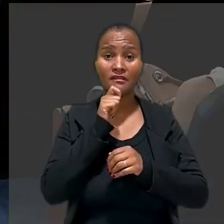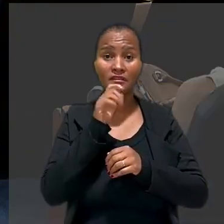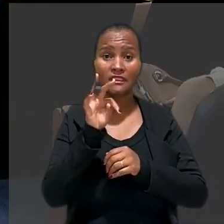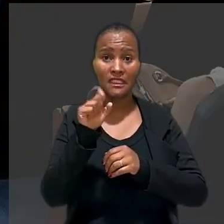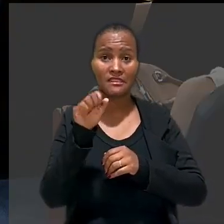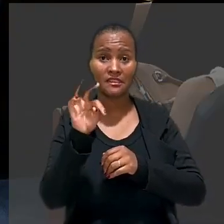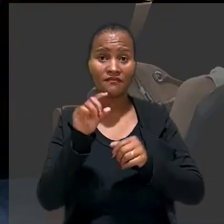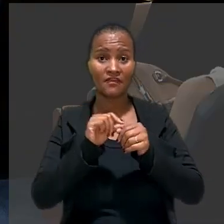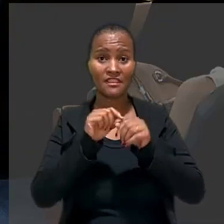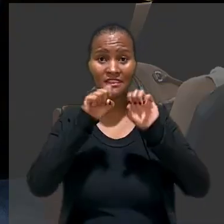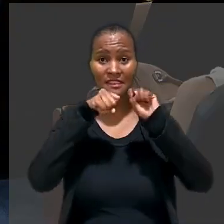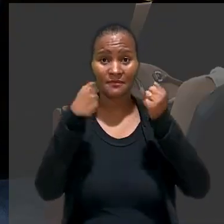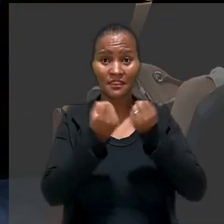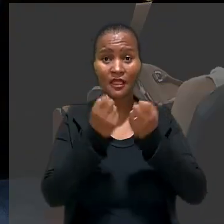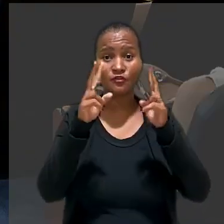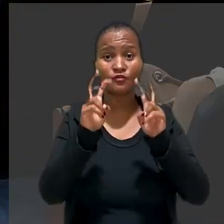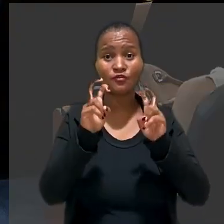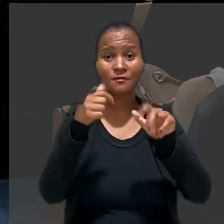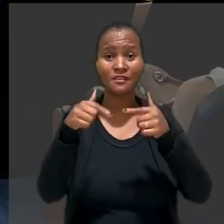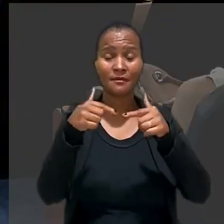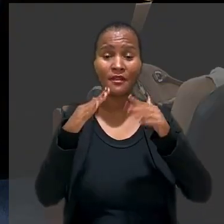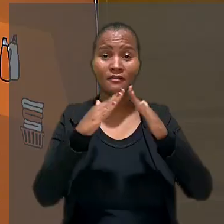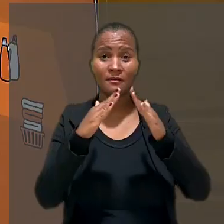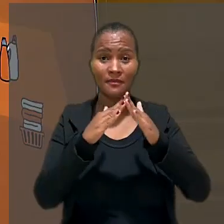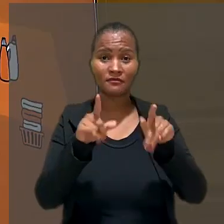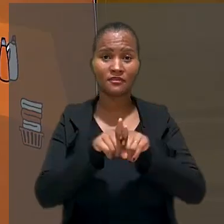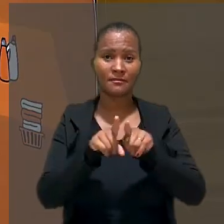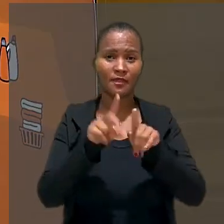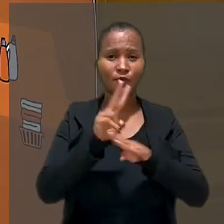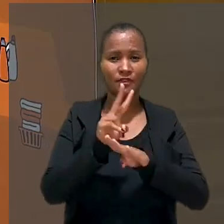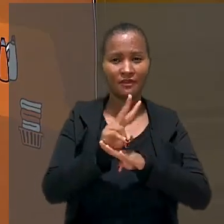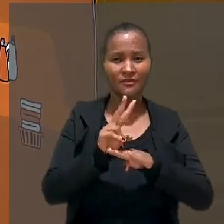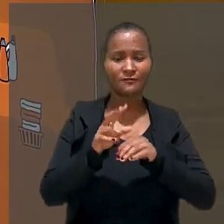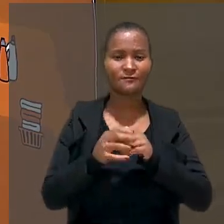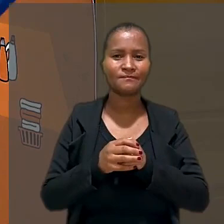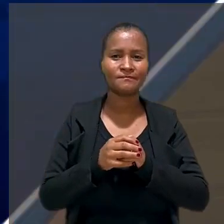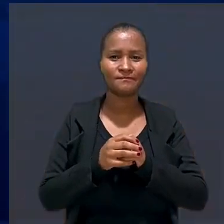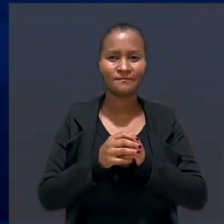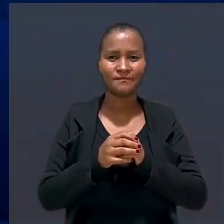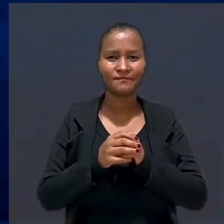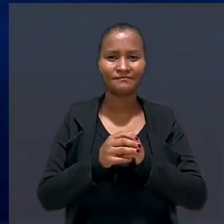E ainda a TST realiza seminários sobre trabalho doméstico e de cuidado.